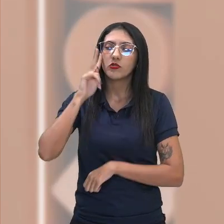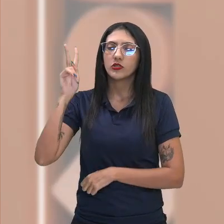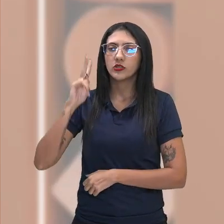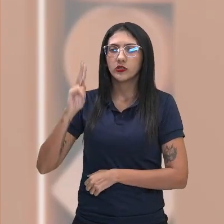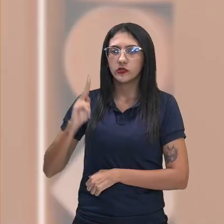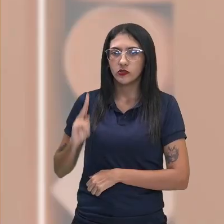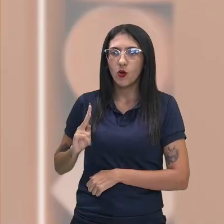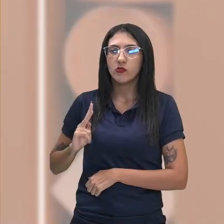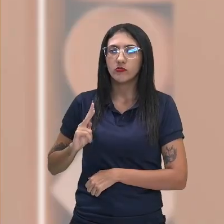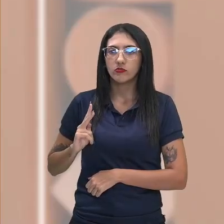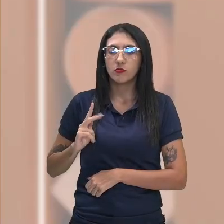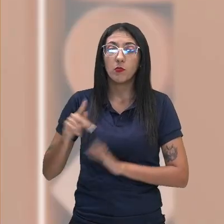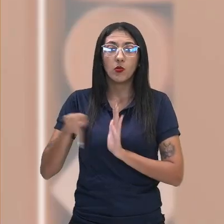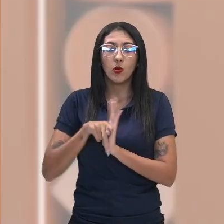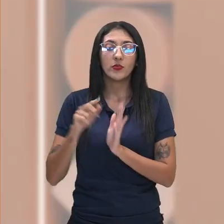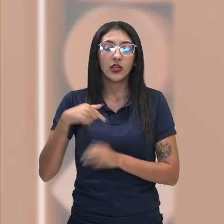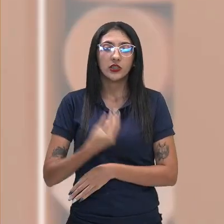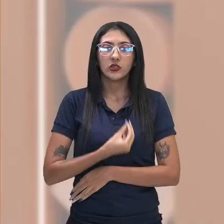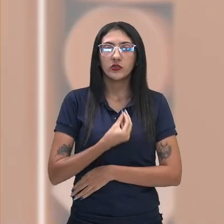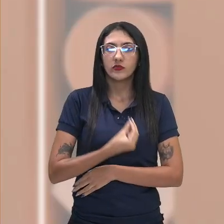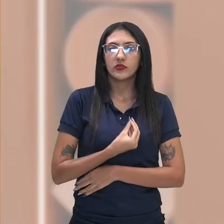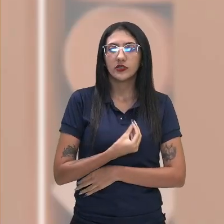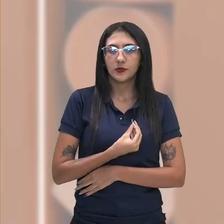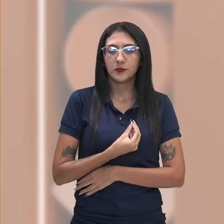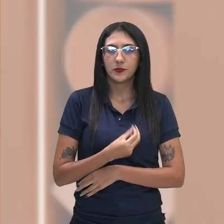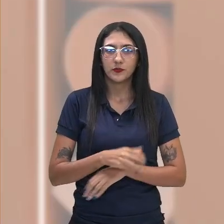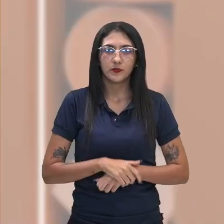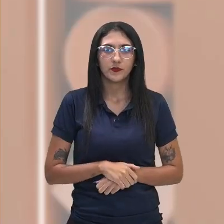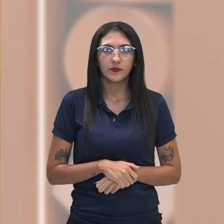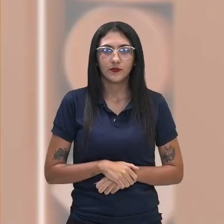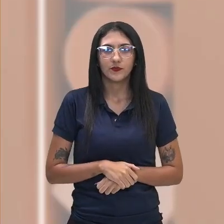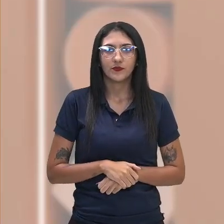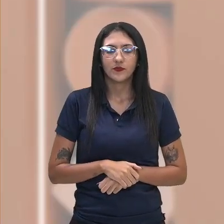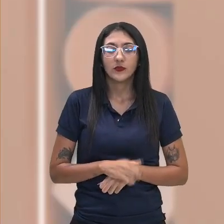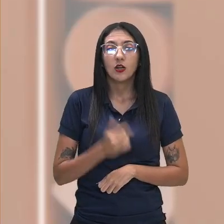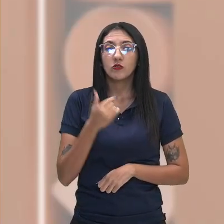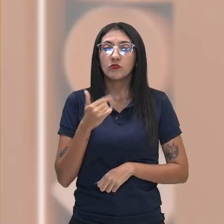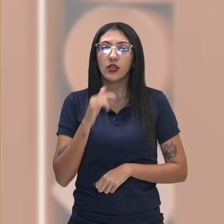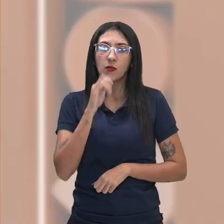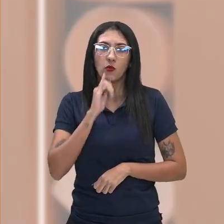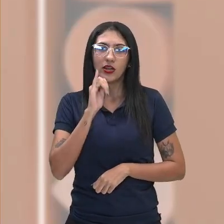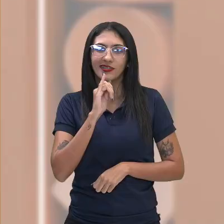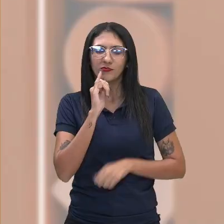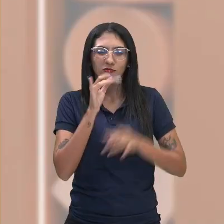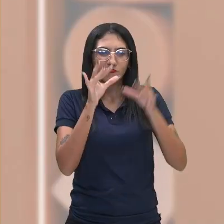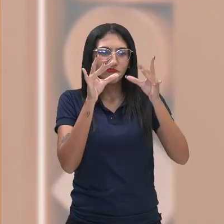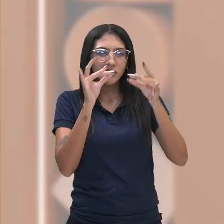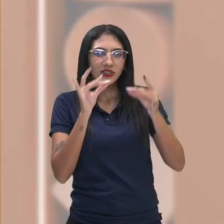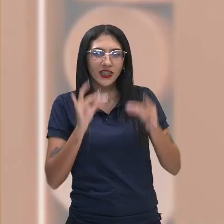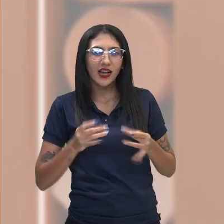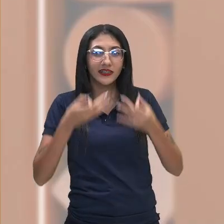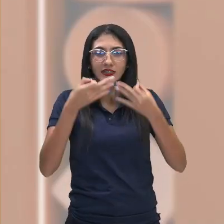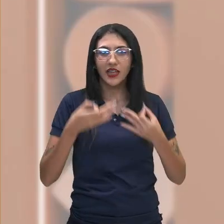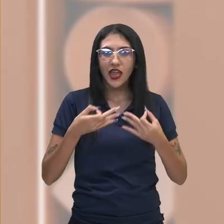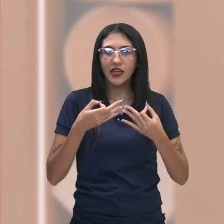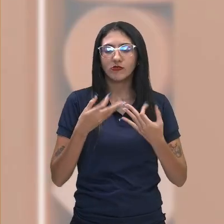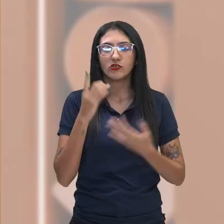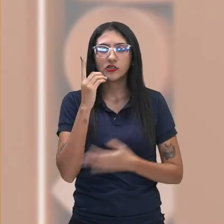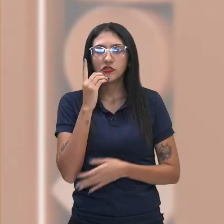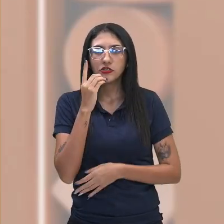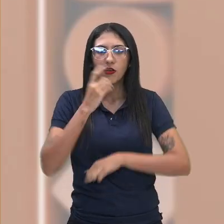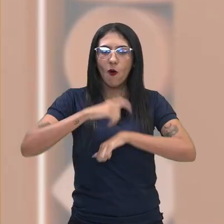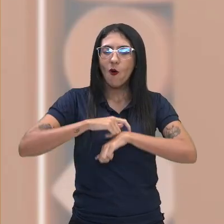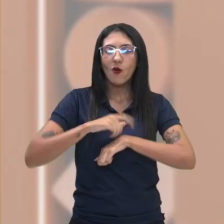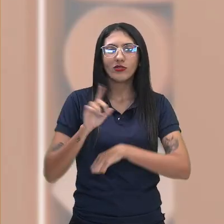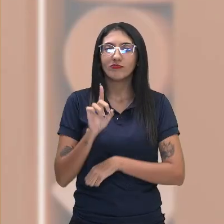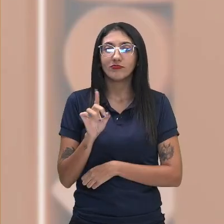tempo vivido, que não necessariamente apresenta precisão, né, com dia e hora e minutos